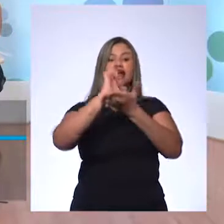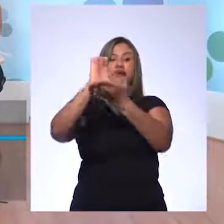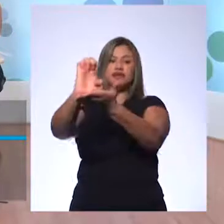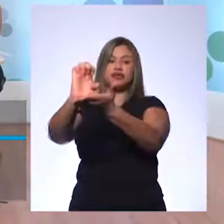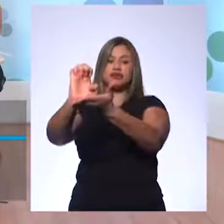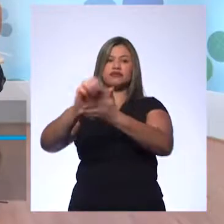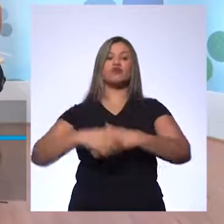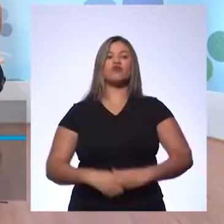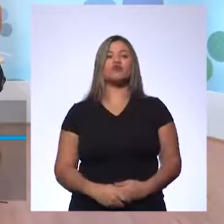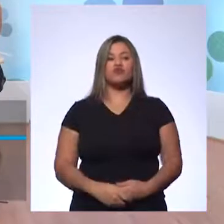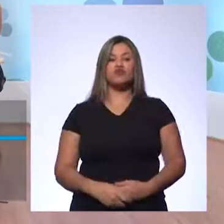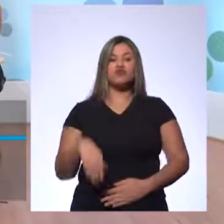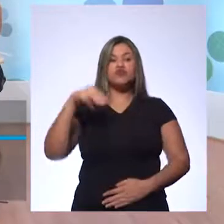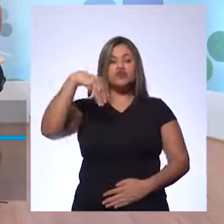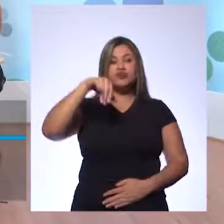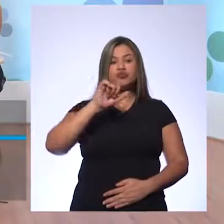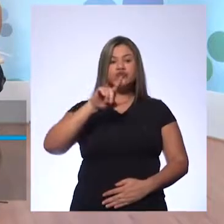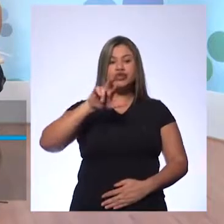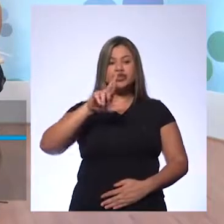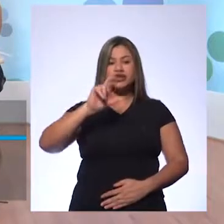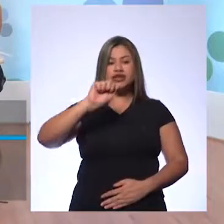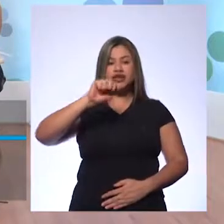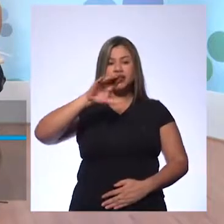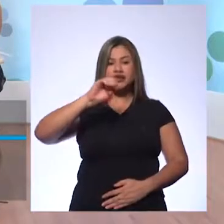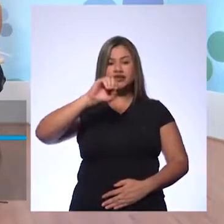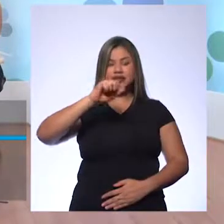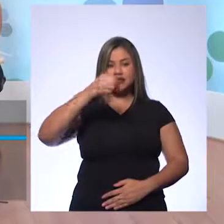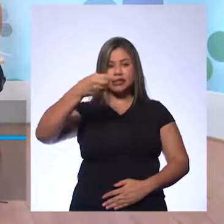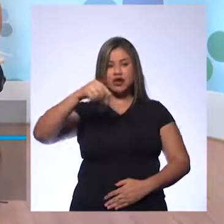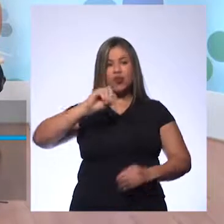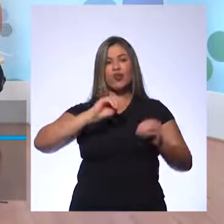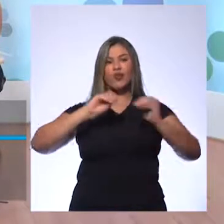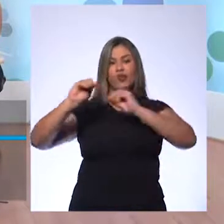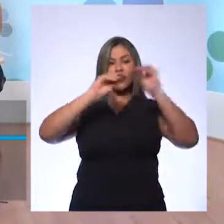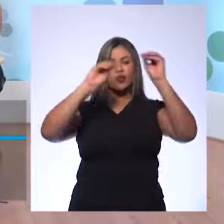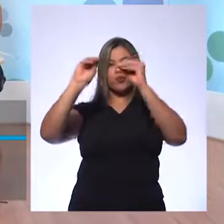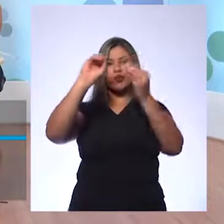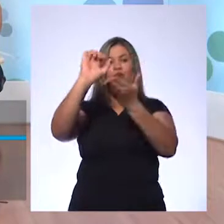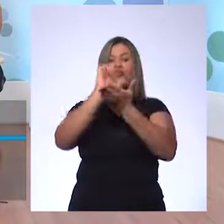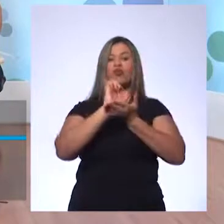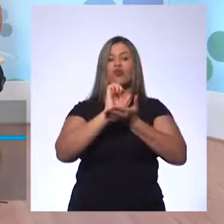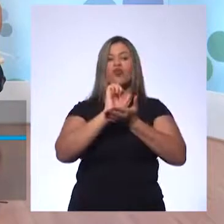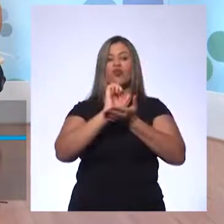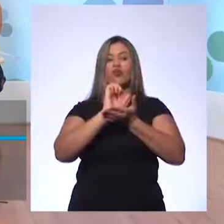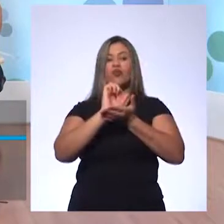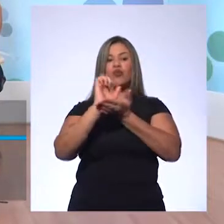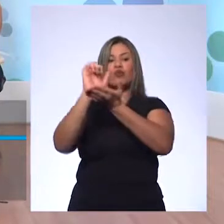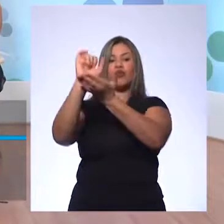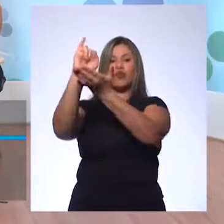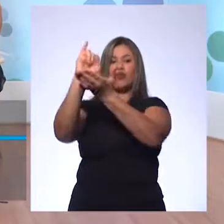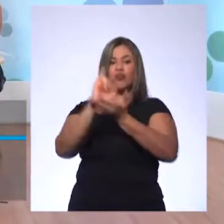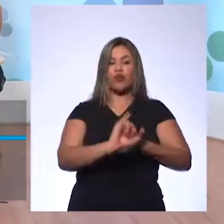volta a volta de fragmentação né fragmentação